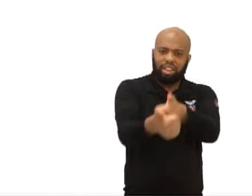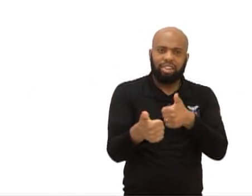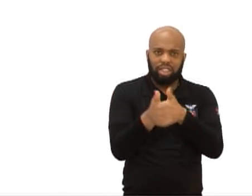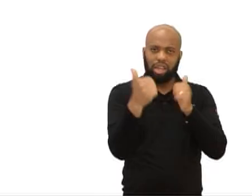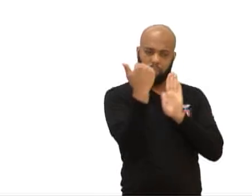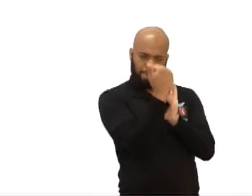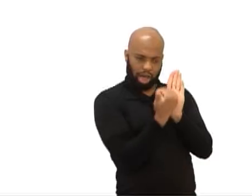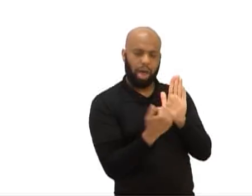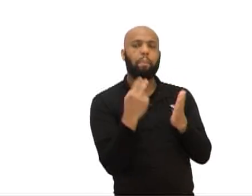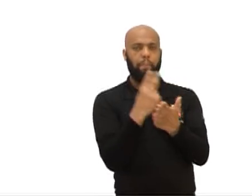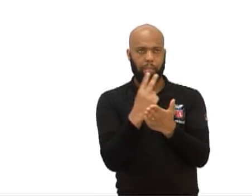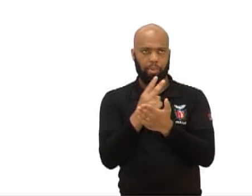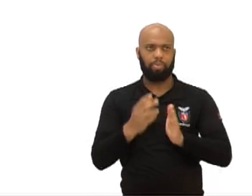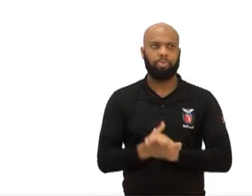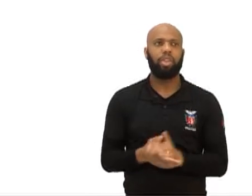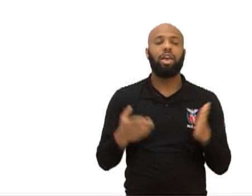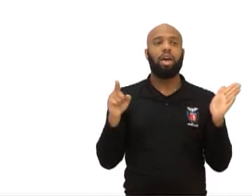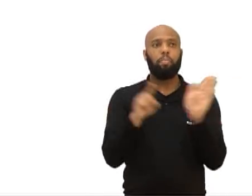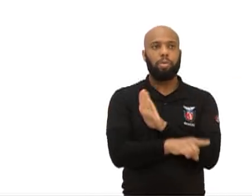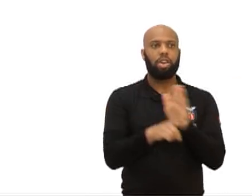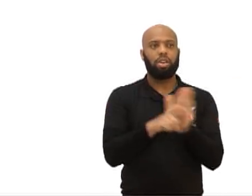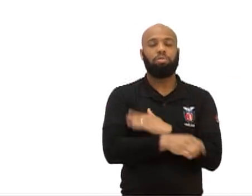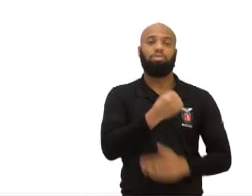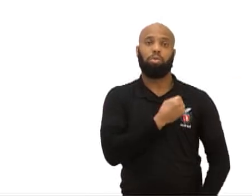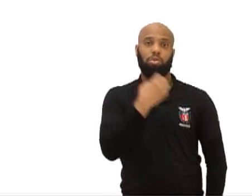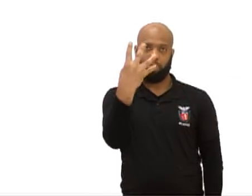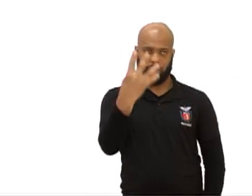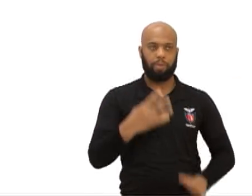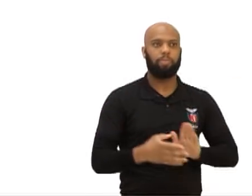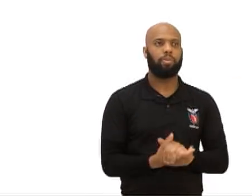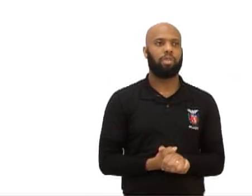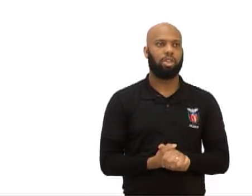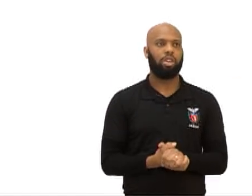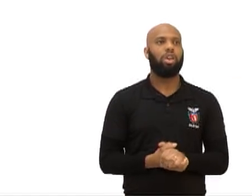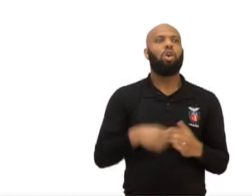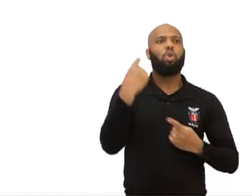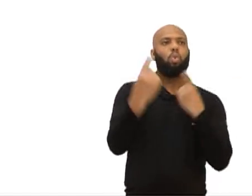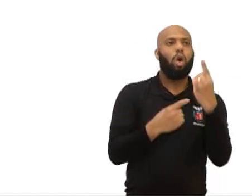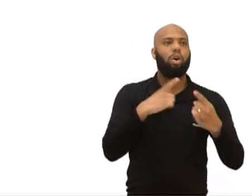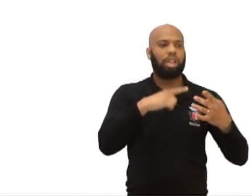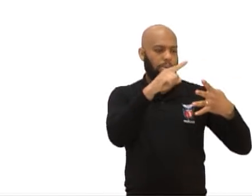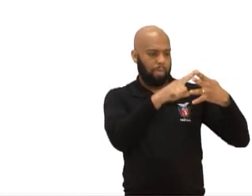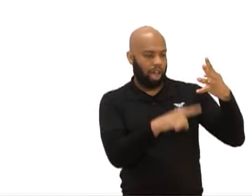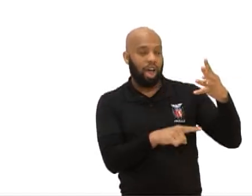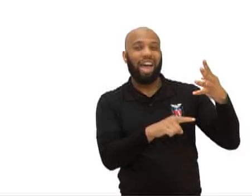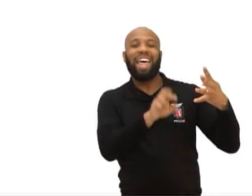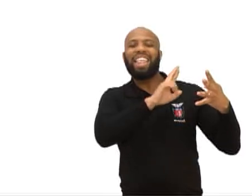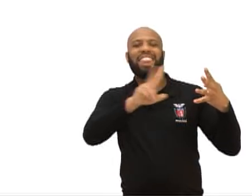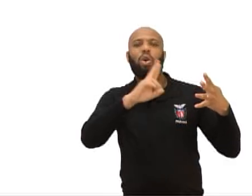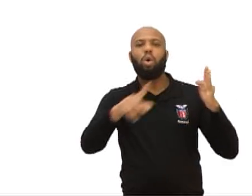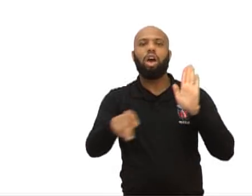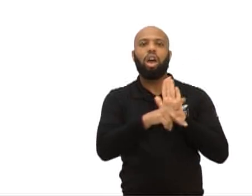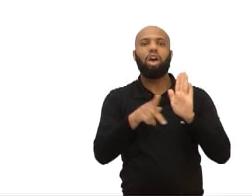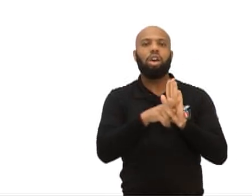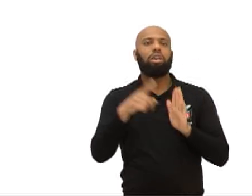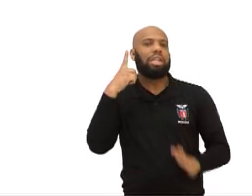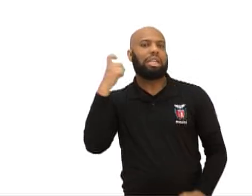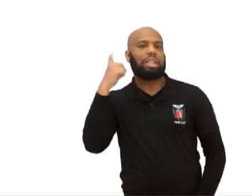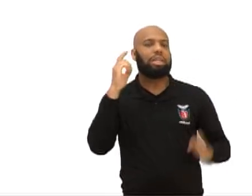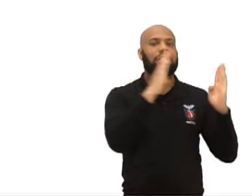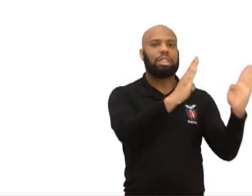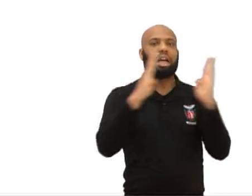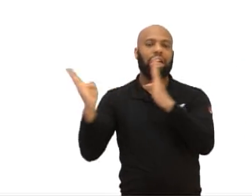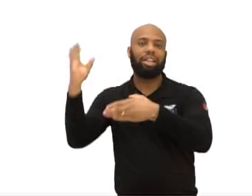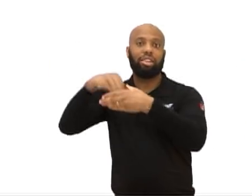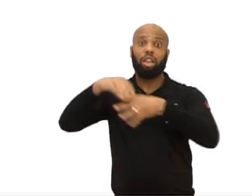essas etapas. Vamos então para o nosso quiz de número 4. Qual dos itens abaixo não se trata de uma etapa da